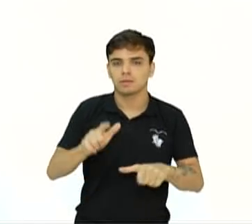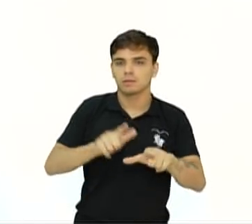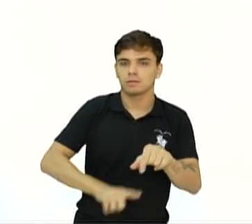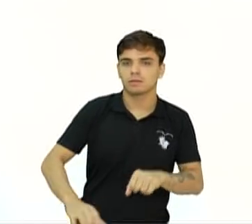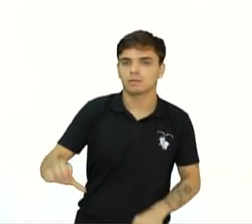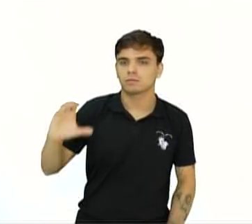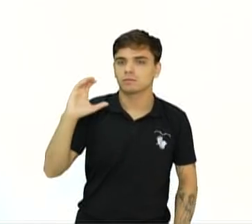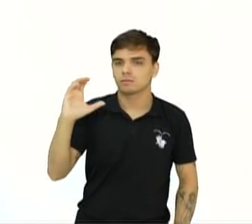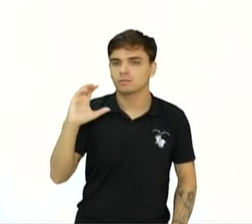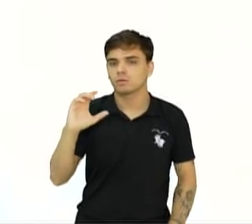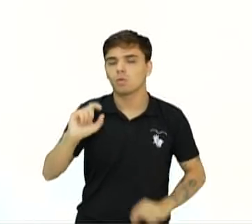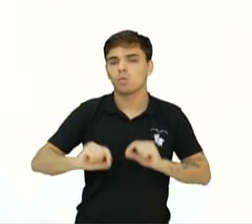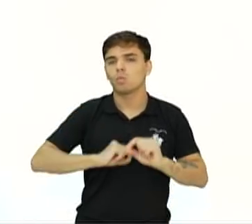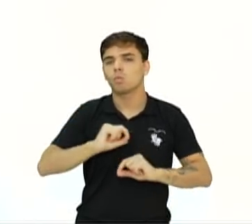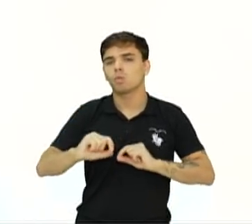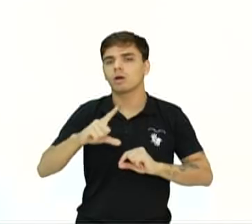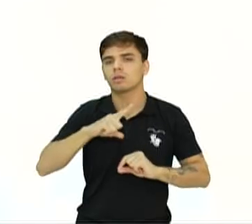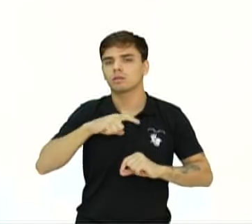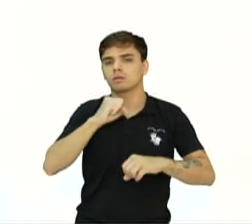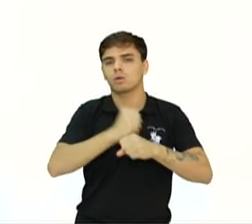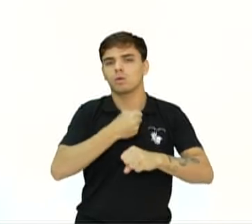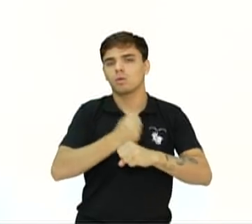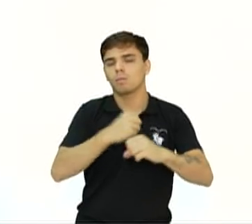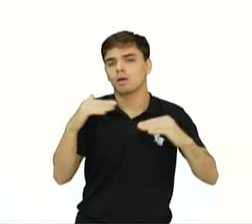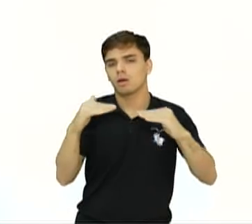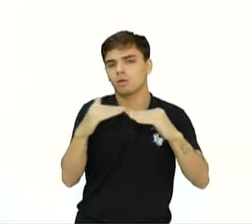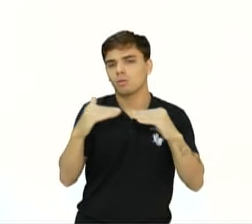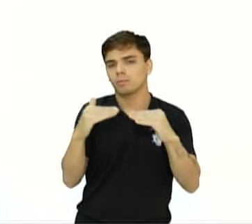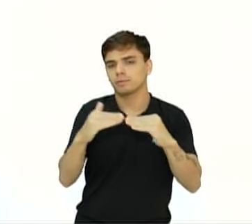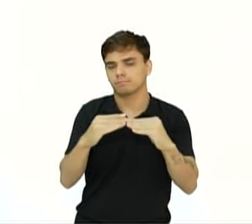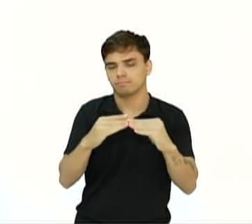O que as obras têm em comum? Todas se